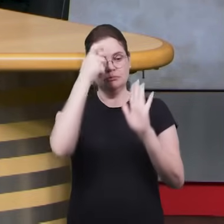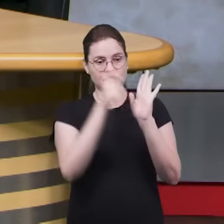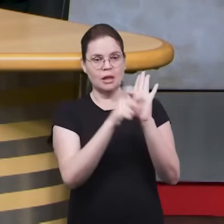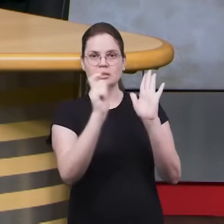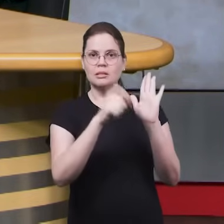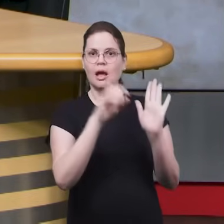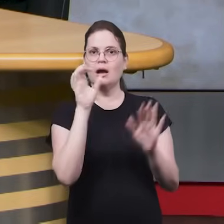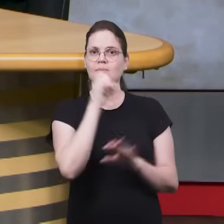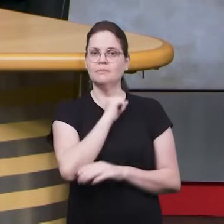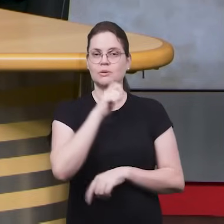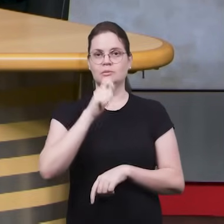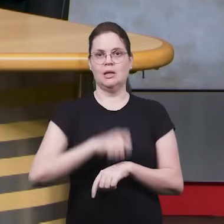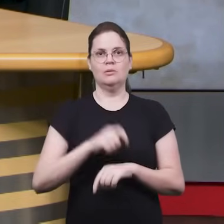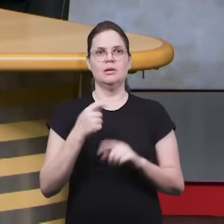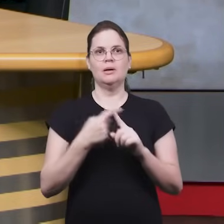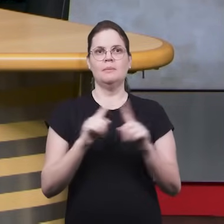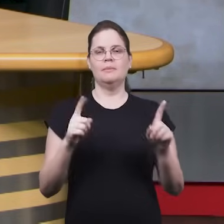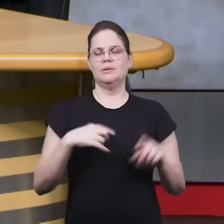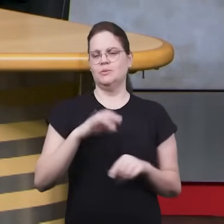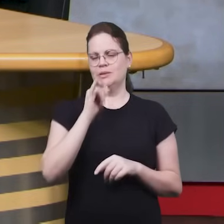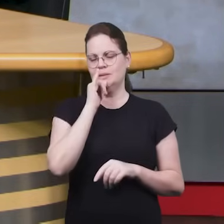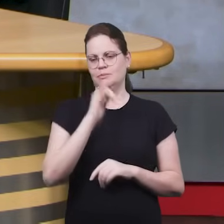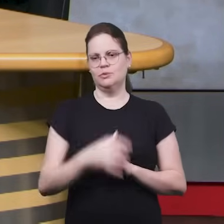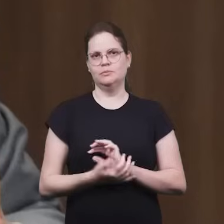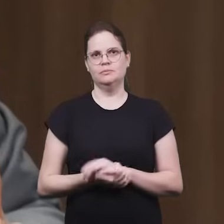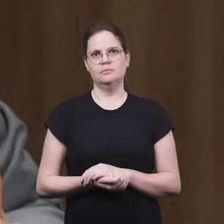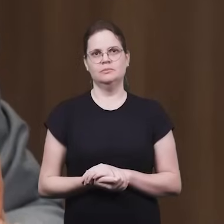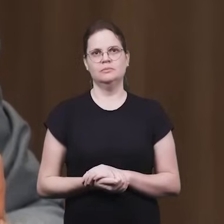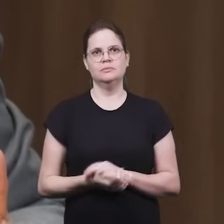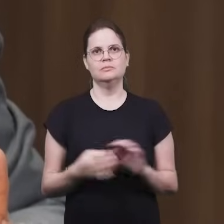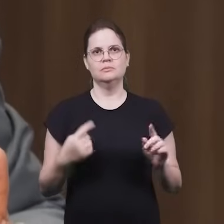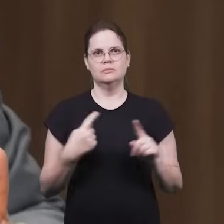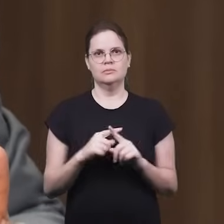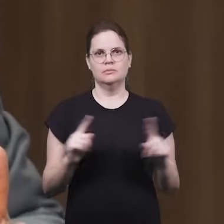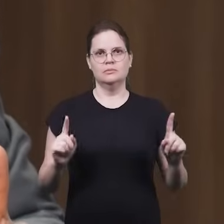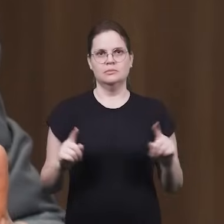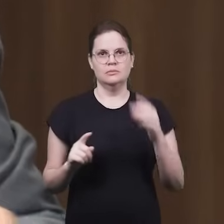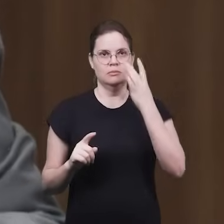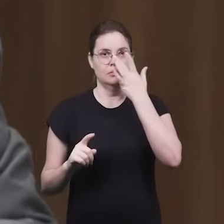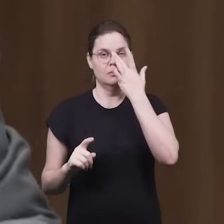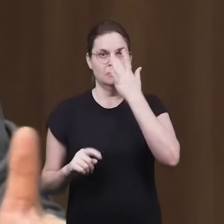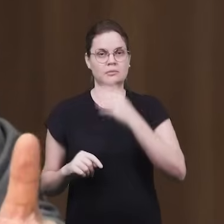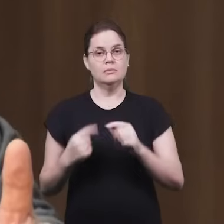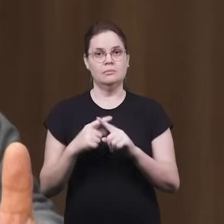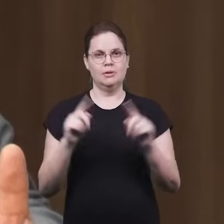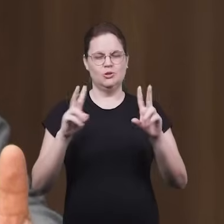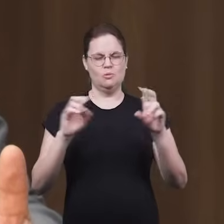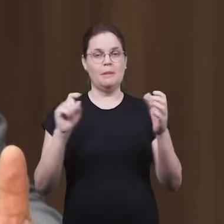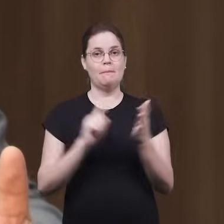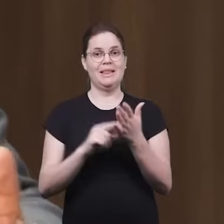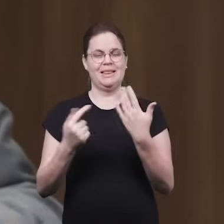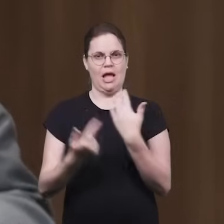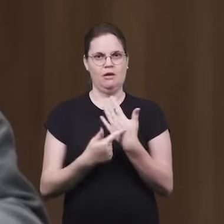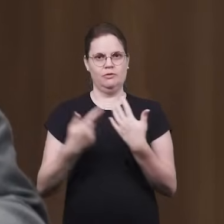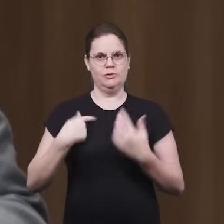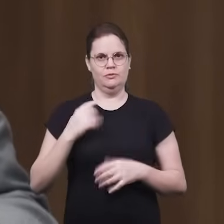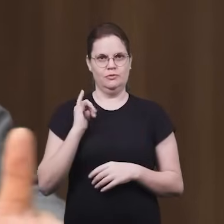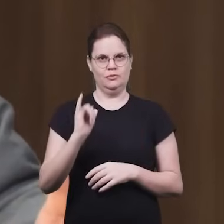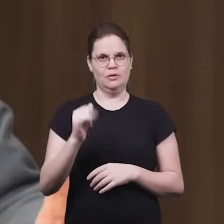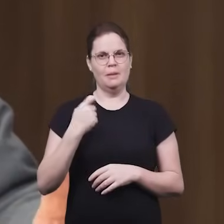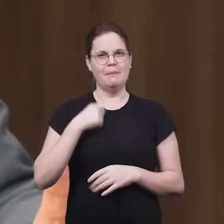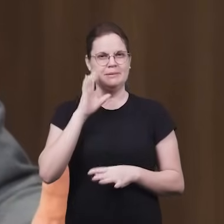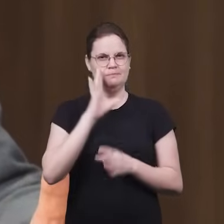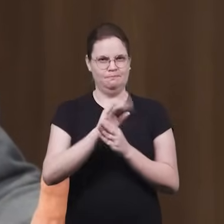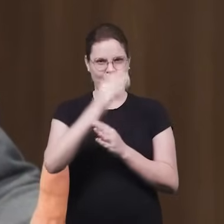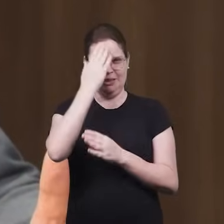não é simplesmente, ela não é, eu vou usar uma expressão que é muito incomum no nosso meio, mas do ponto de vista metafórico,